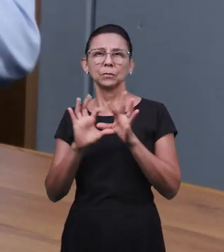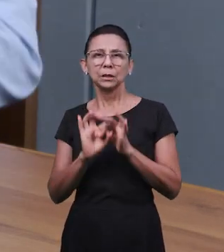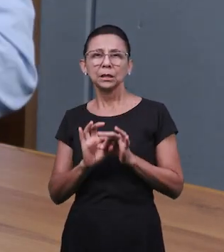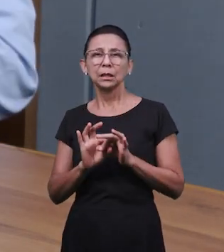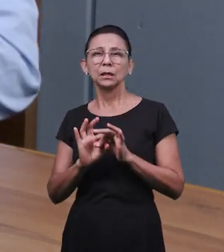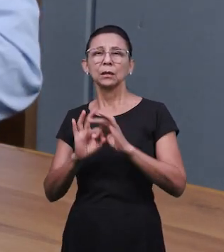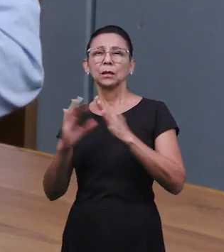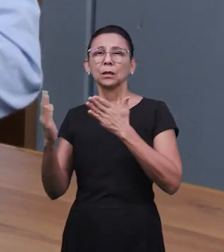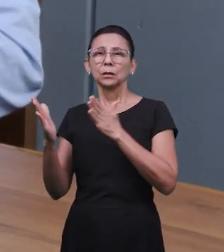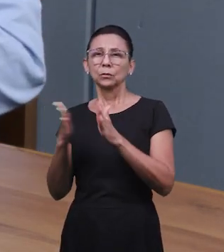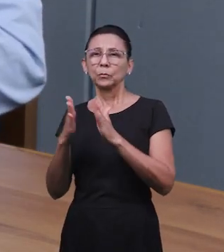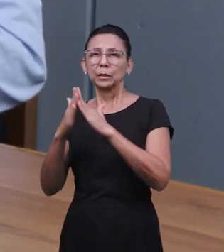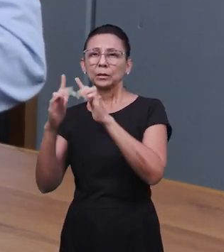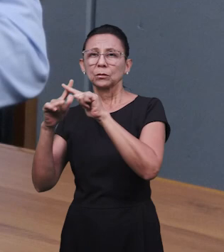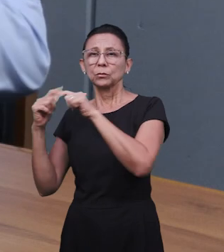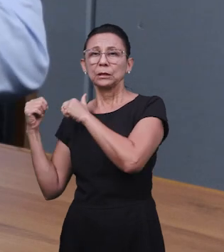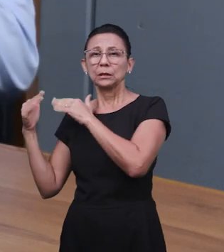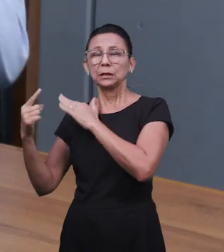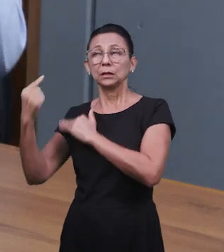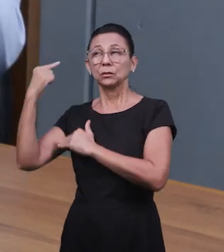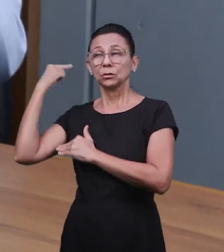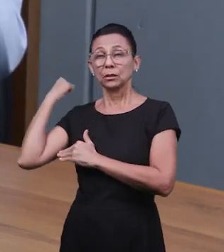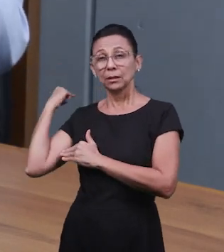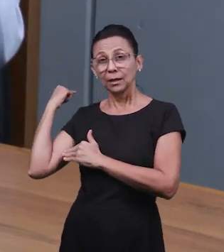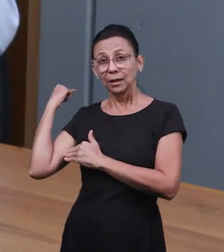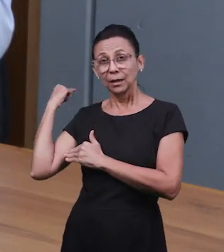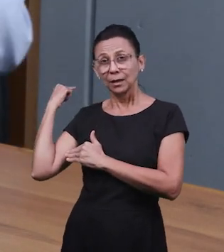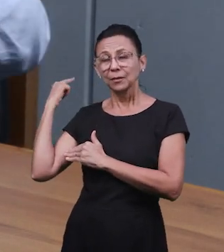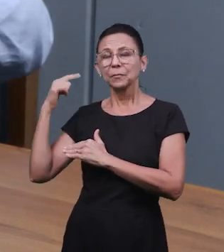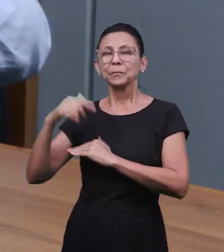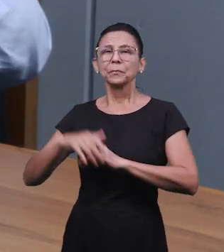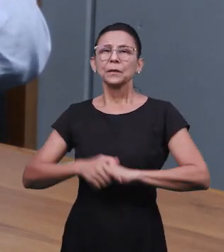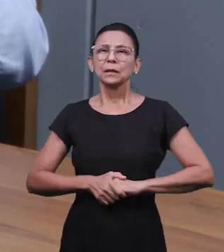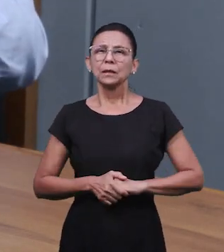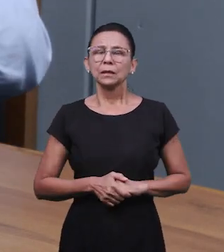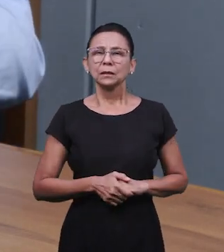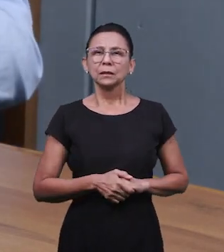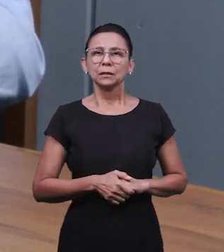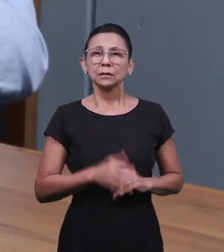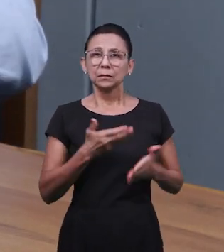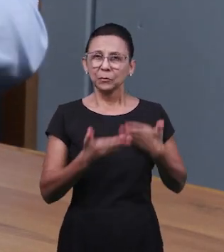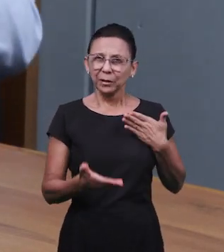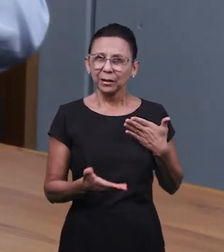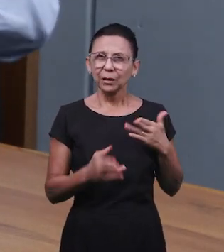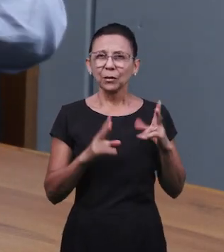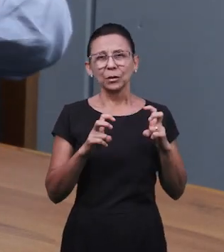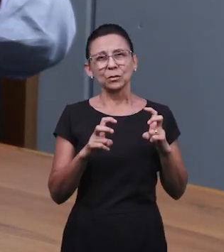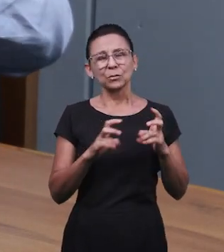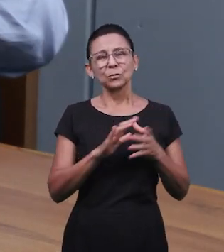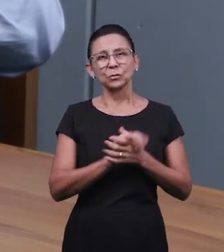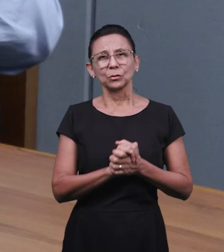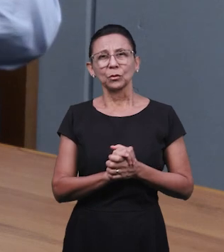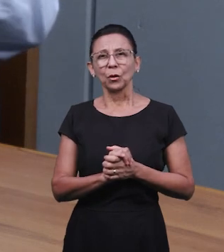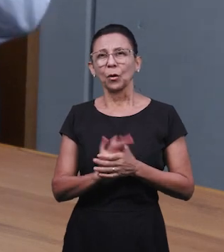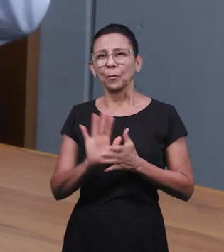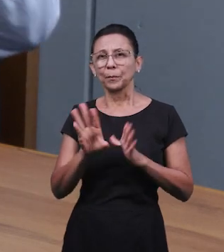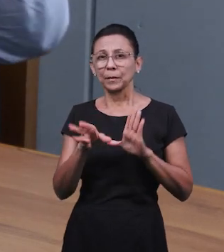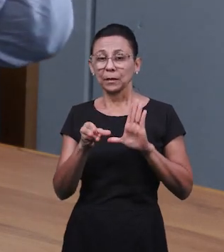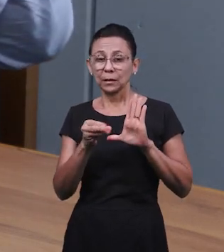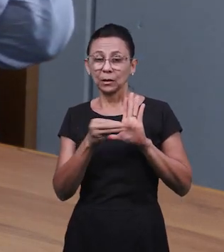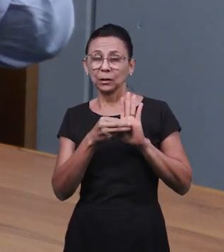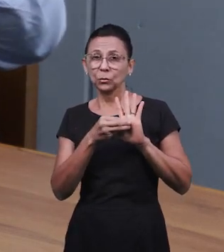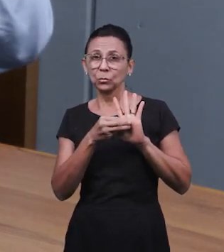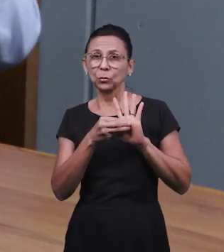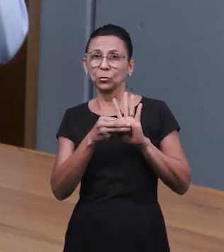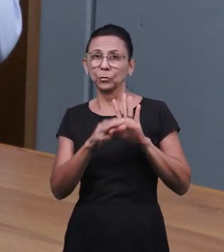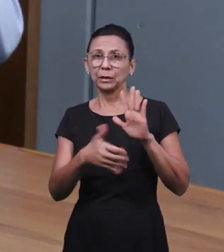Primitiva. Eu recomendo, se você não assistiu a edição passada, assista, é só buscar aqui no nosso canal no YouTube. Dentro do canal, não é lá na